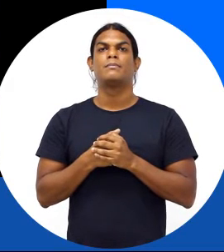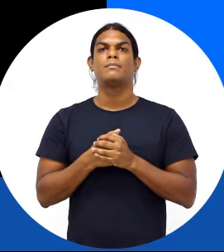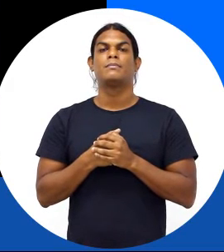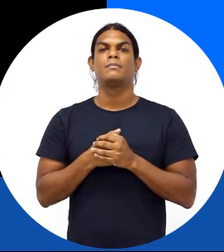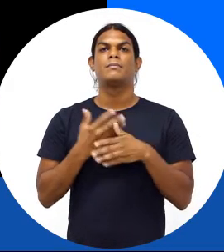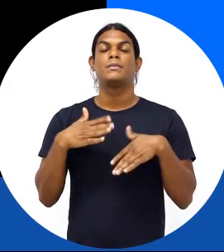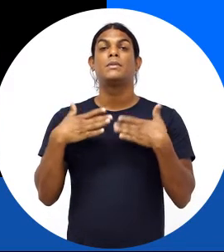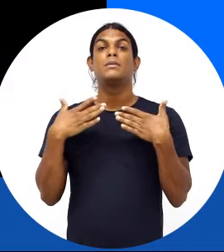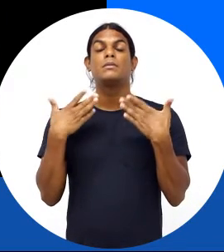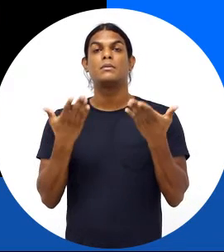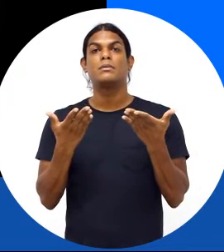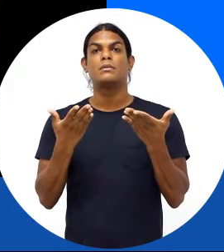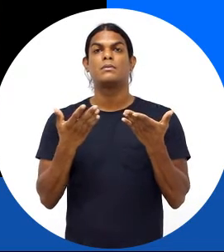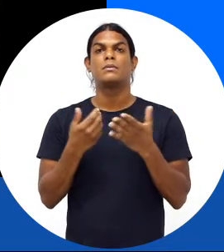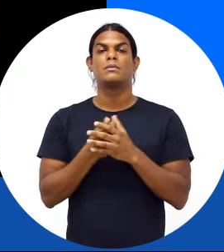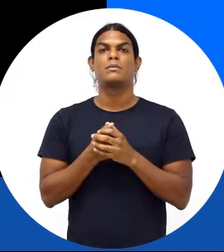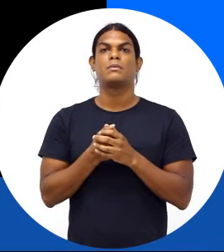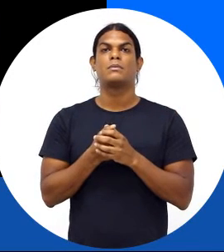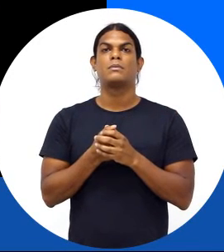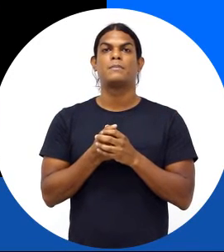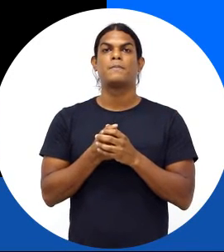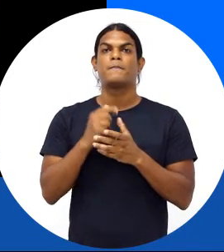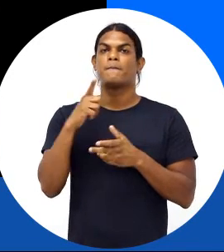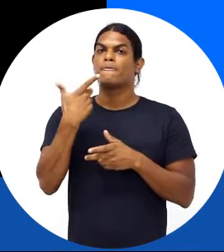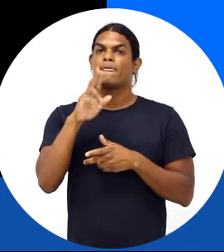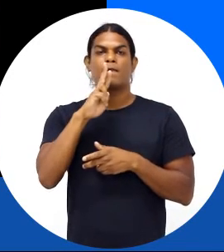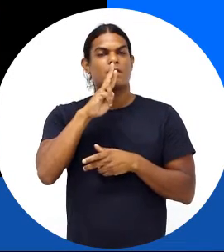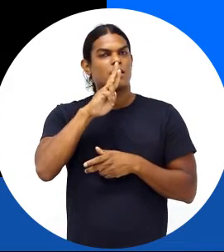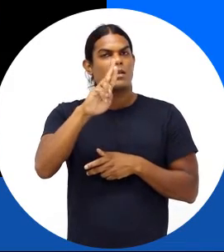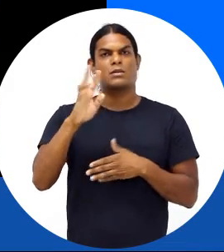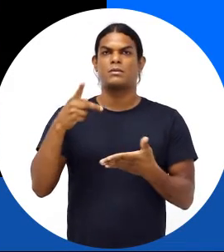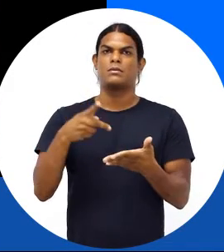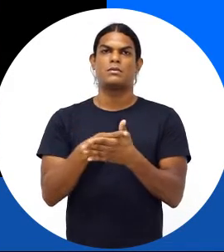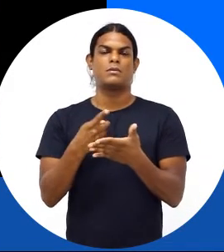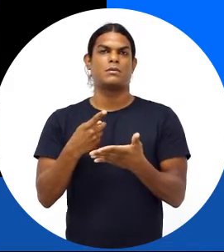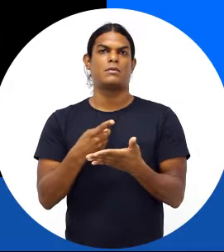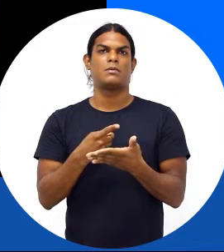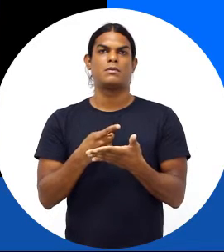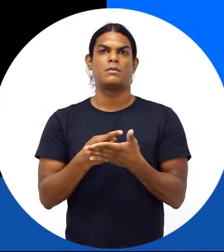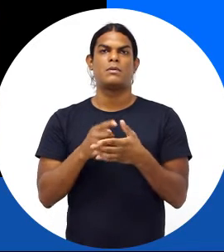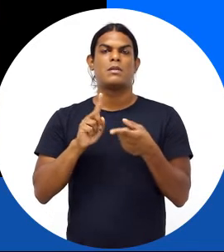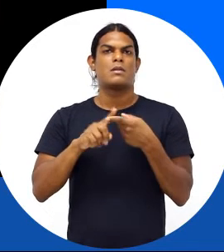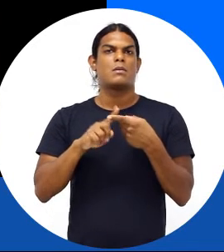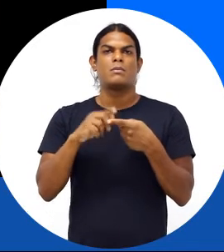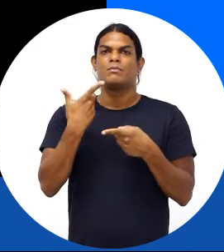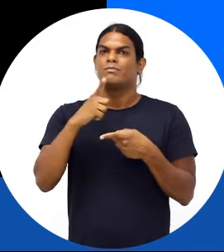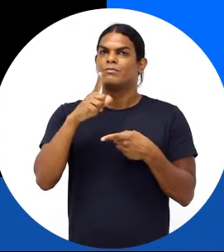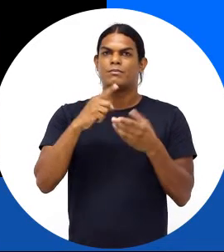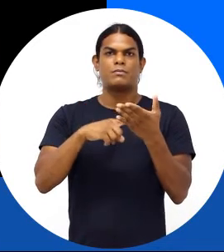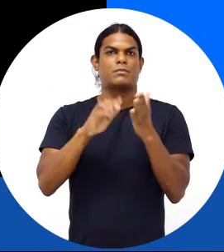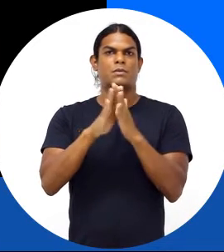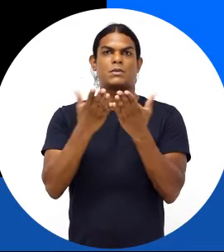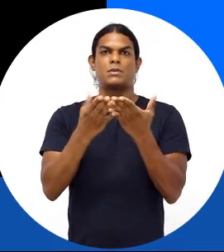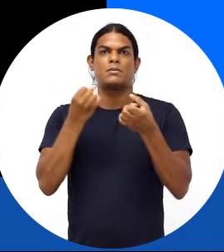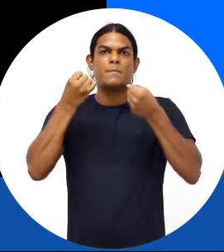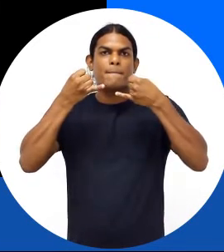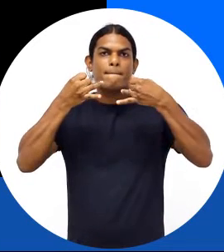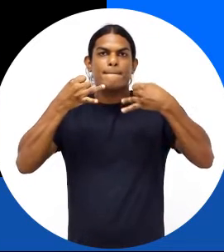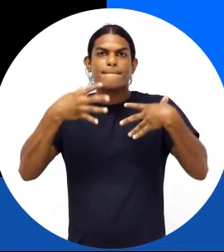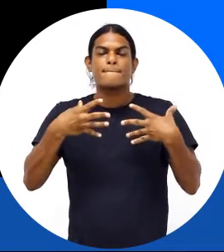Vamos lá, garotas. Não há resposta errada. Também não há livro lhes dizendo o que achar.